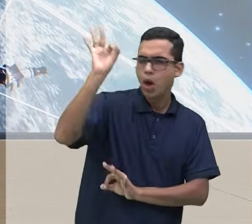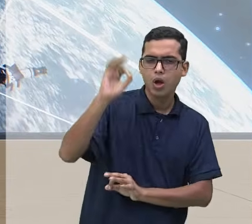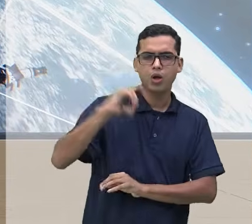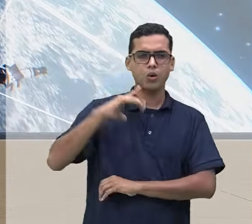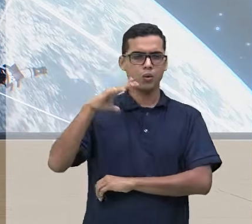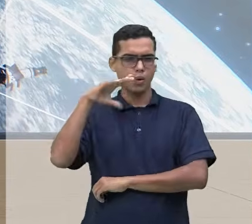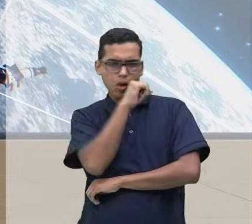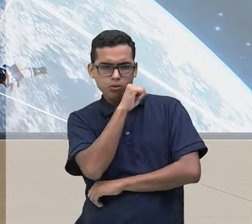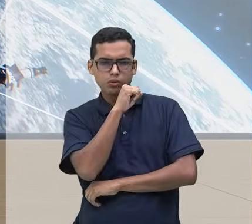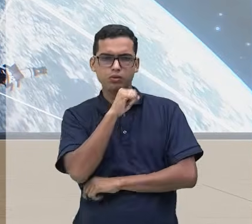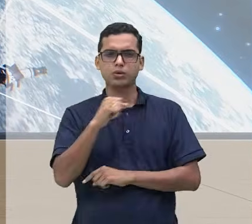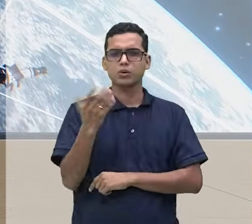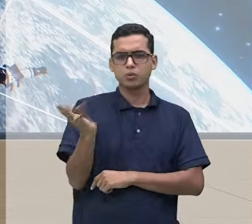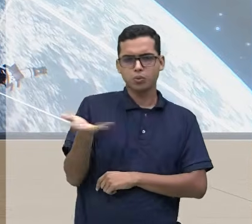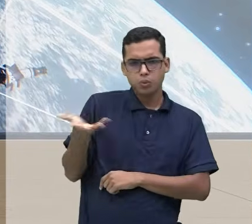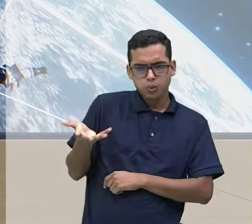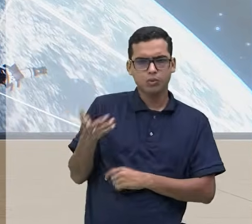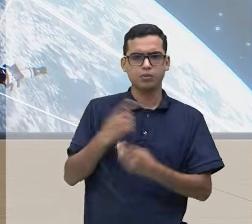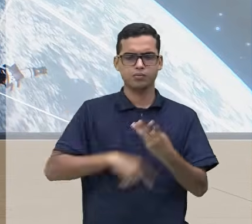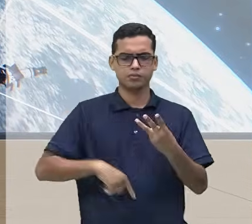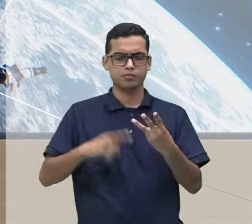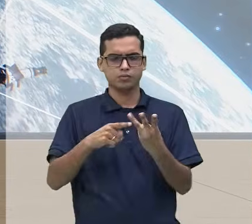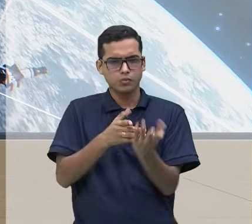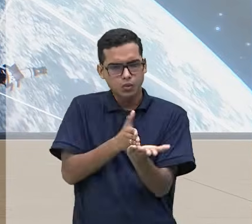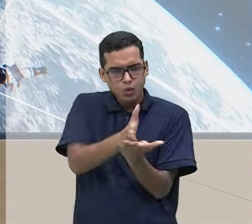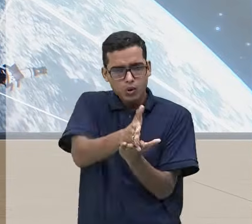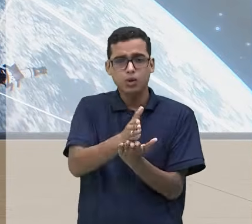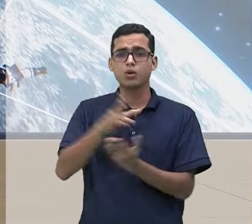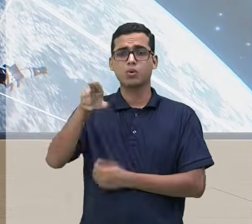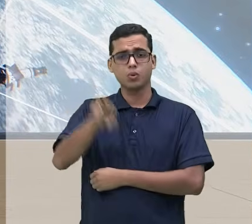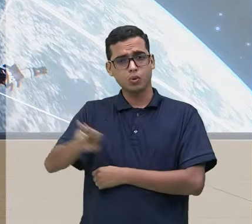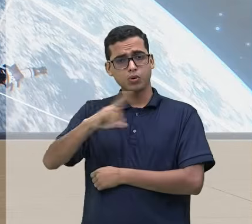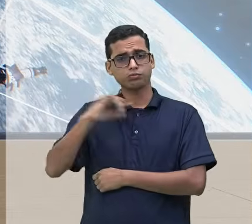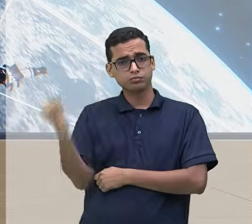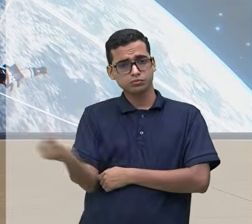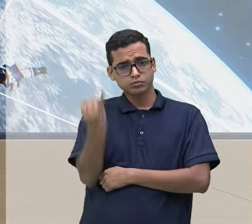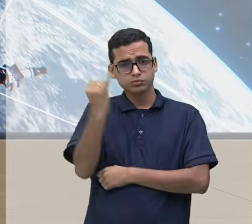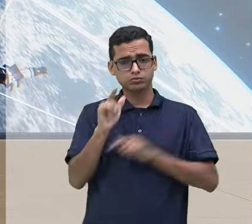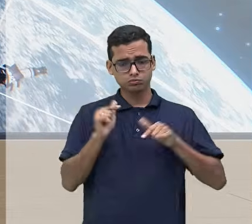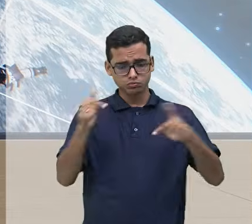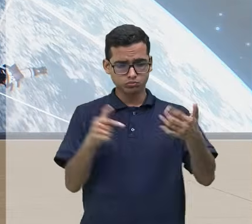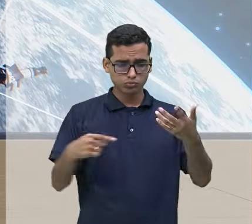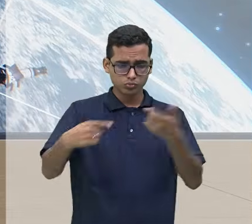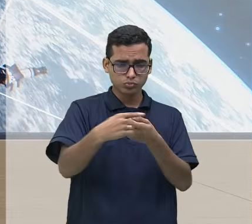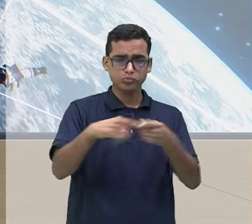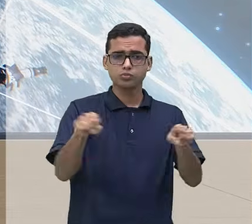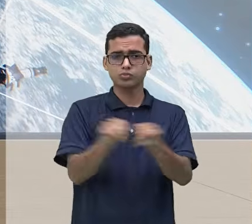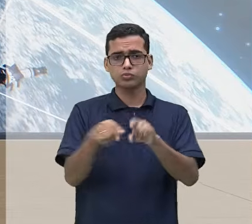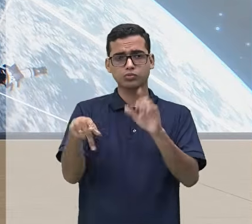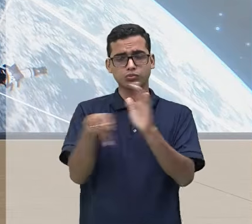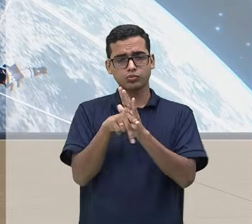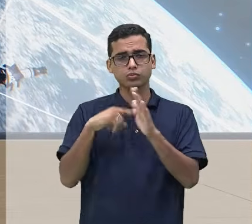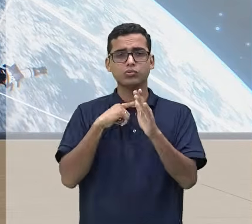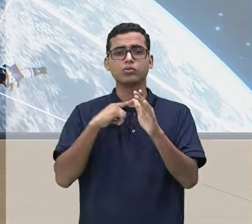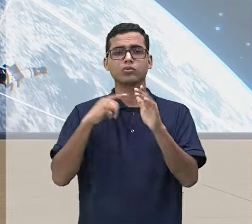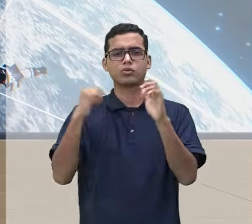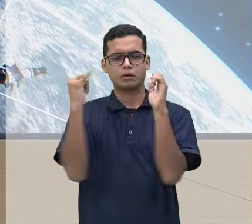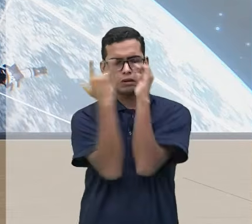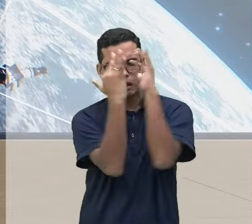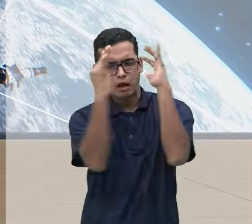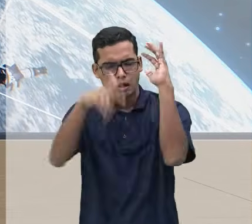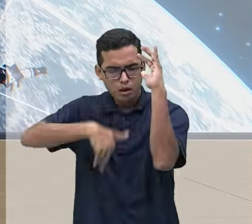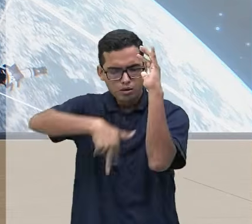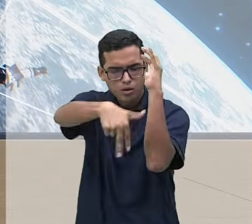velocidade, direção, e isso acaba sendo útil também em várias outras atividades, como trilhas, como navegação marítima,